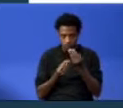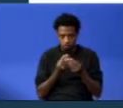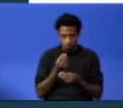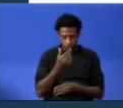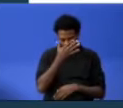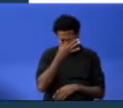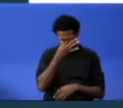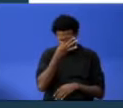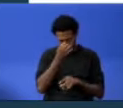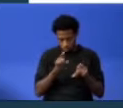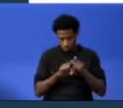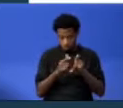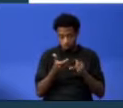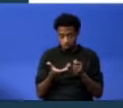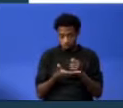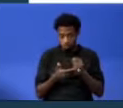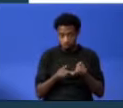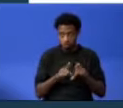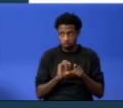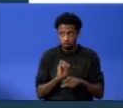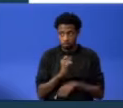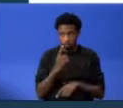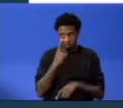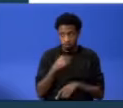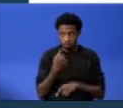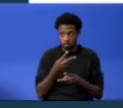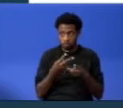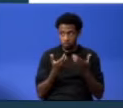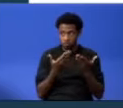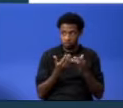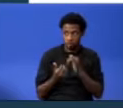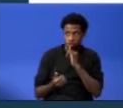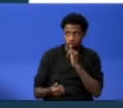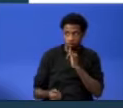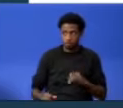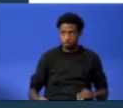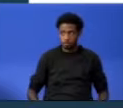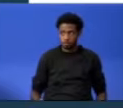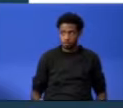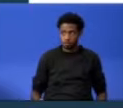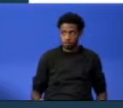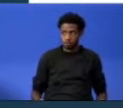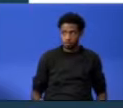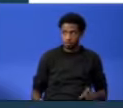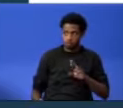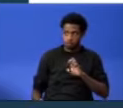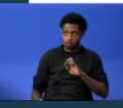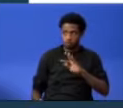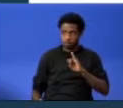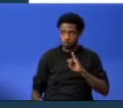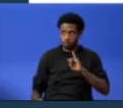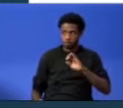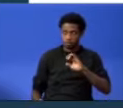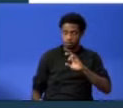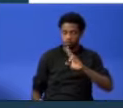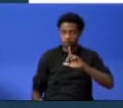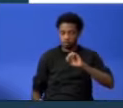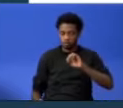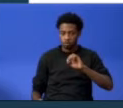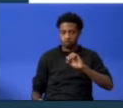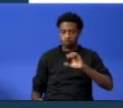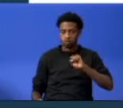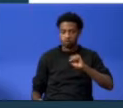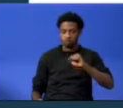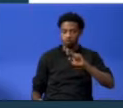processo. Outra estrutura fundamental que a gente está observando aqui também é o retículo sarcoplasmático. Então, qual